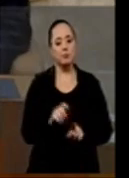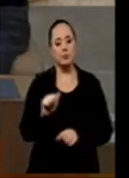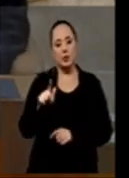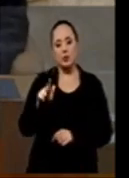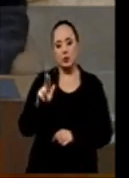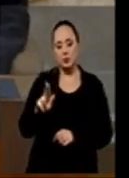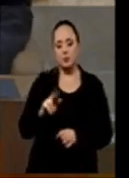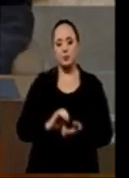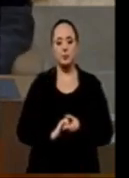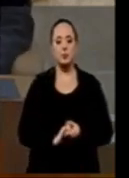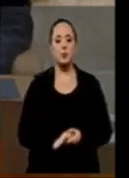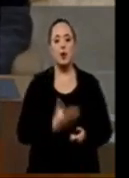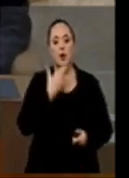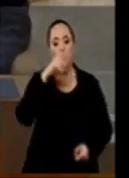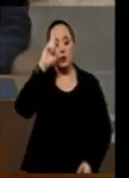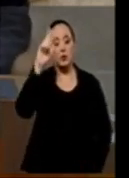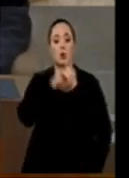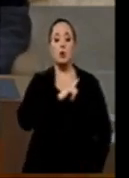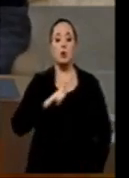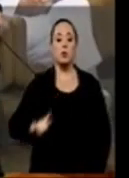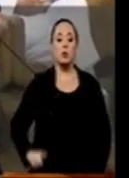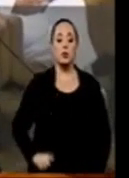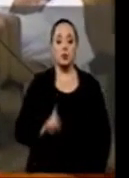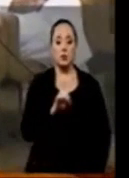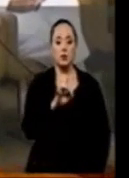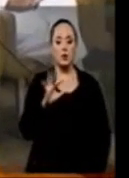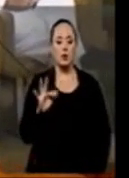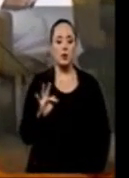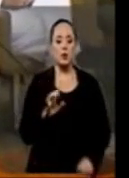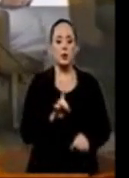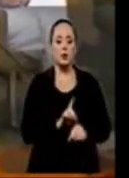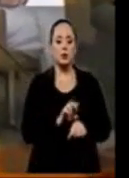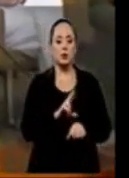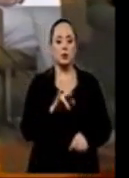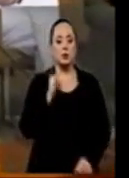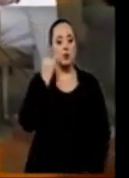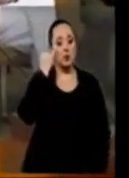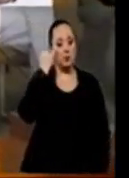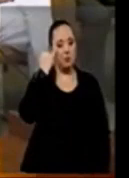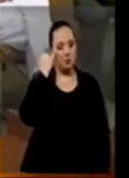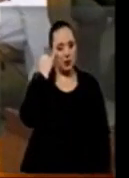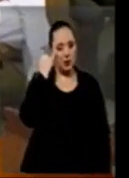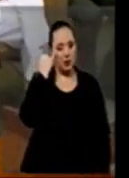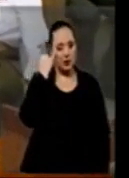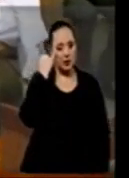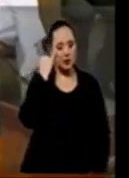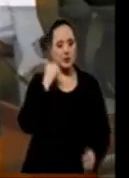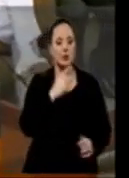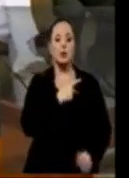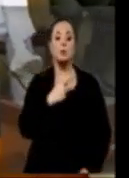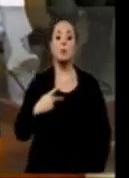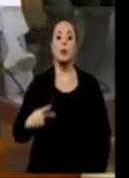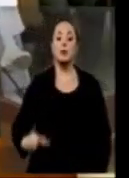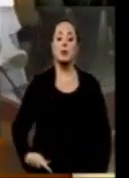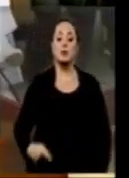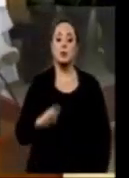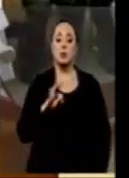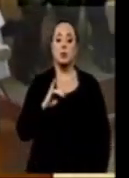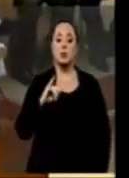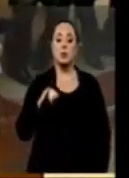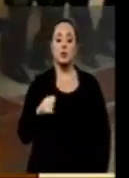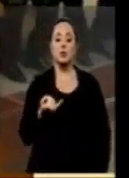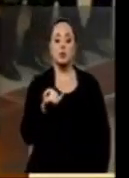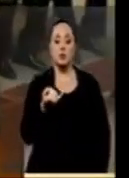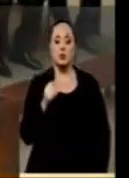nacional senhor governador do distrito federal doutor ibaneis rocha presidente do tribunal de justiça